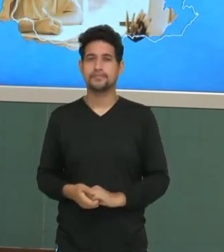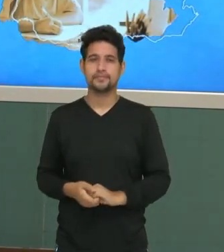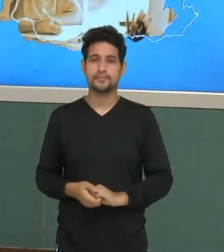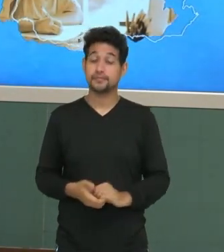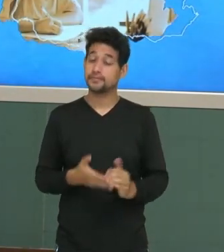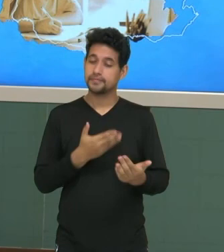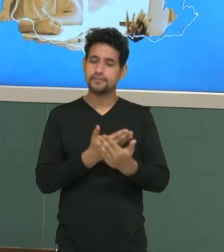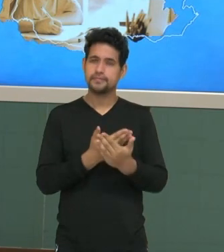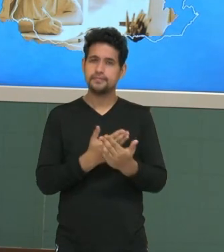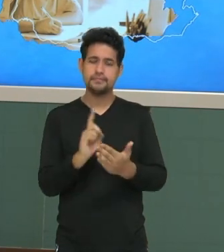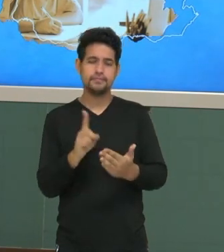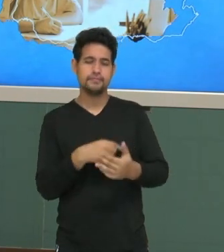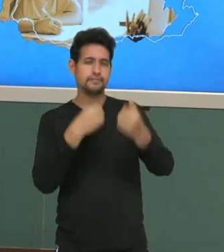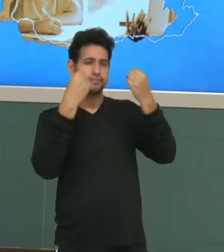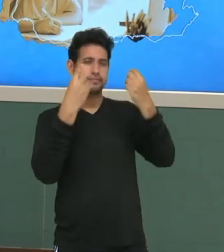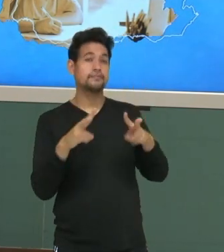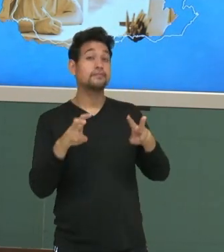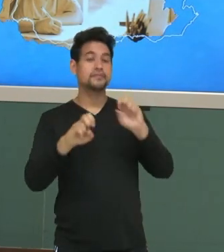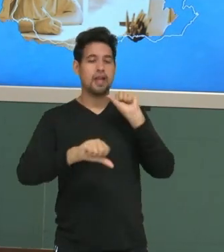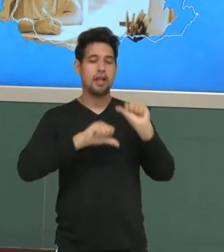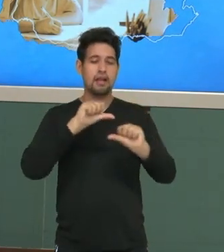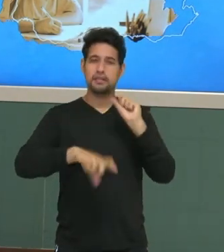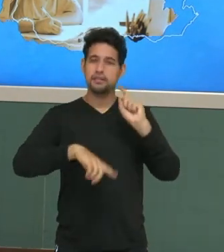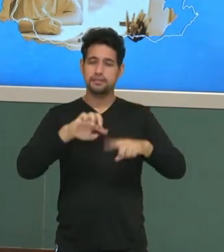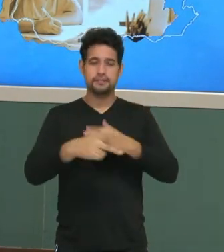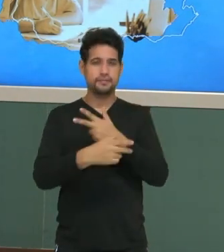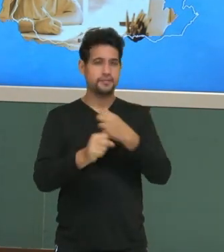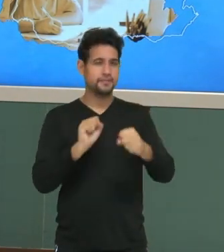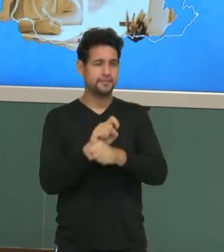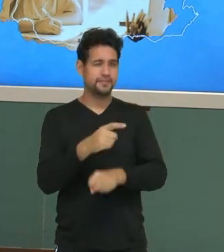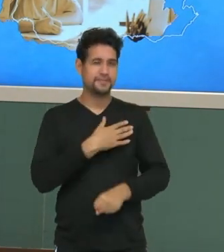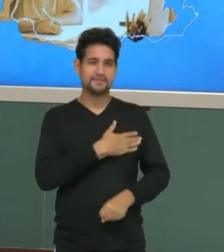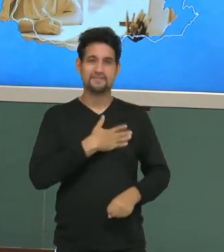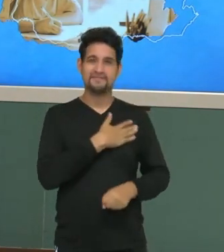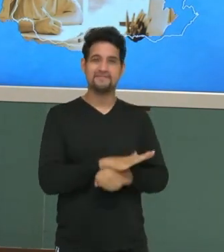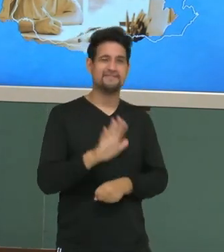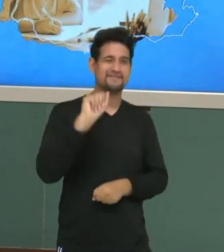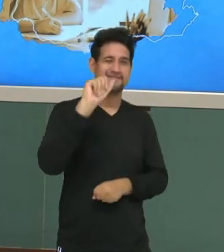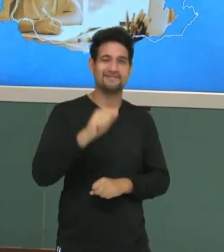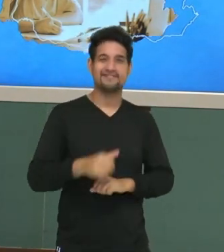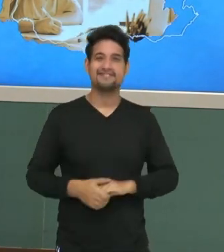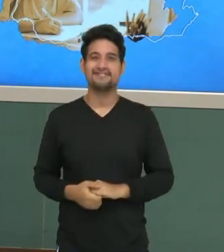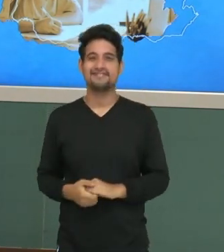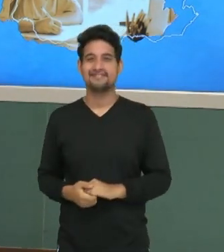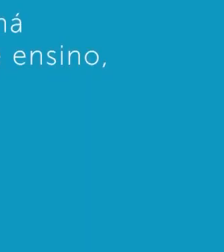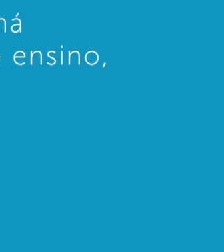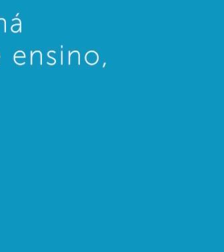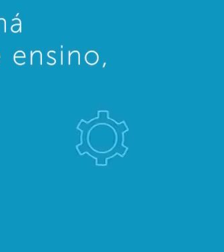Nessa aula, nós falamos sobre as transformações dos materiais. Espero que vocês tenham gostado e até breve!